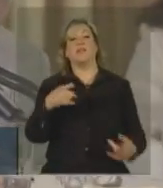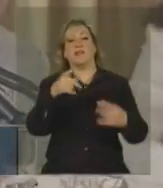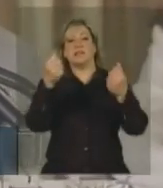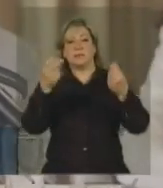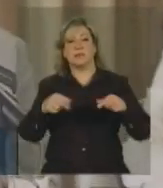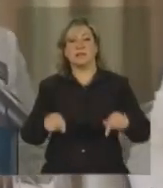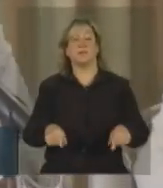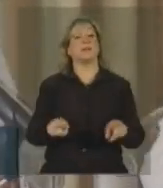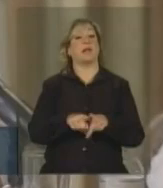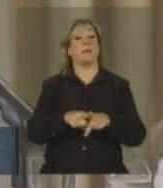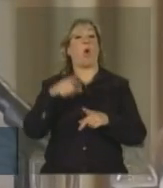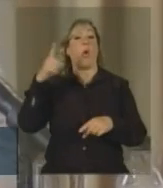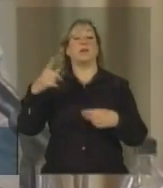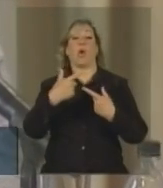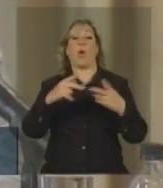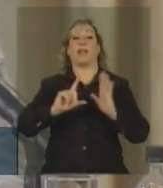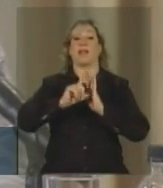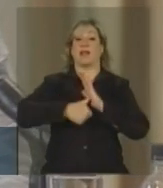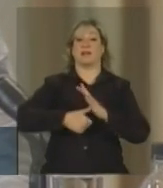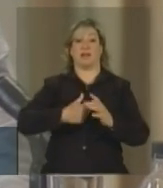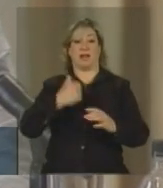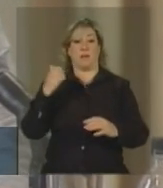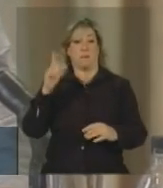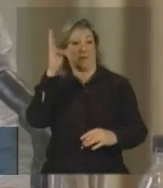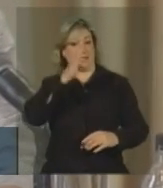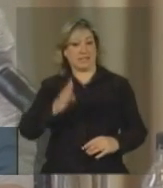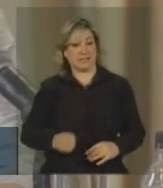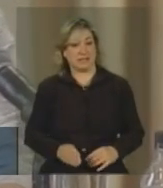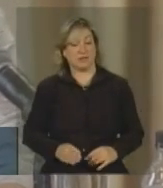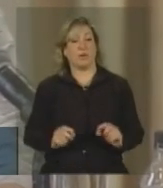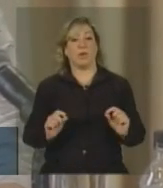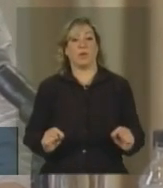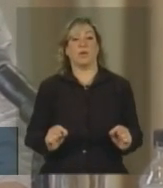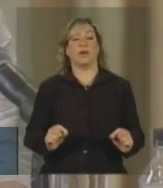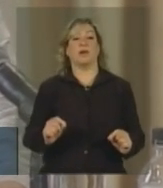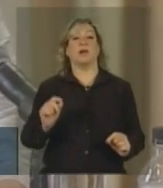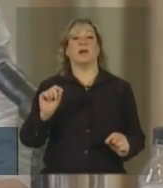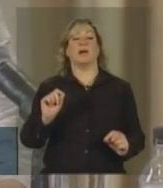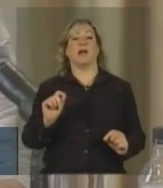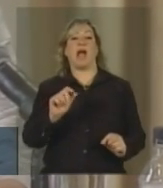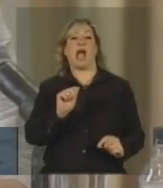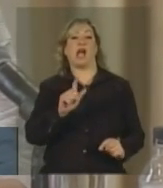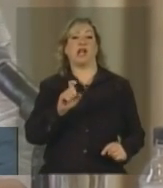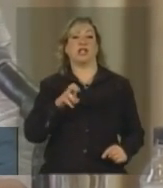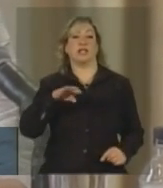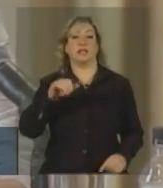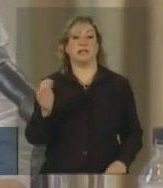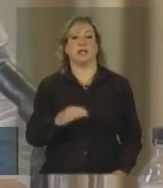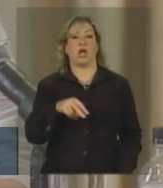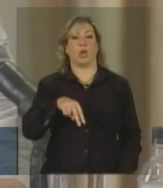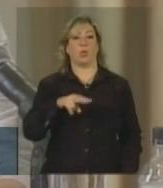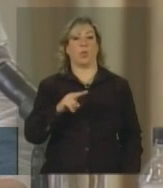está atrasada no Brasil é a criação da agência nuclear, que a senhora hoje defendeu